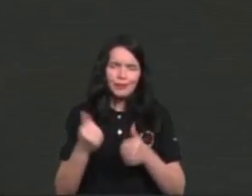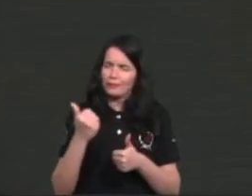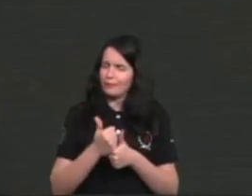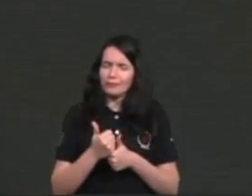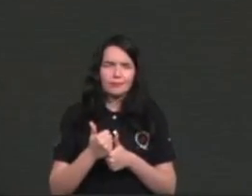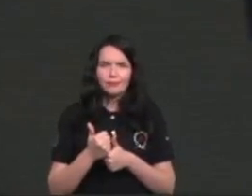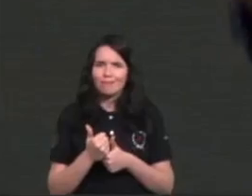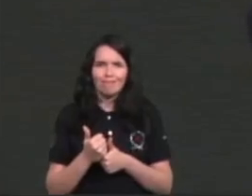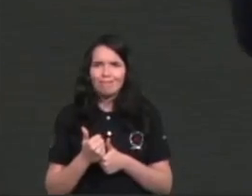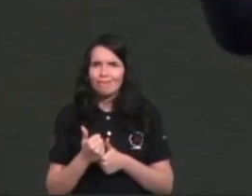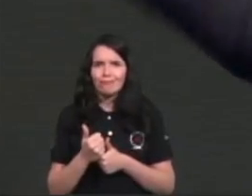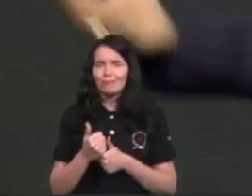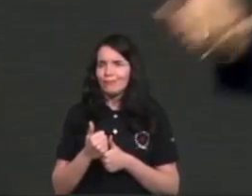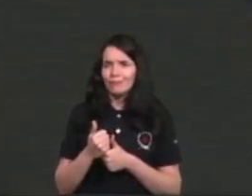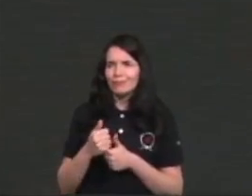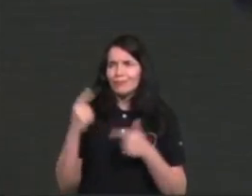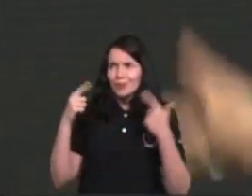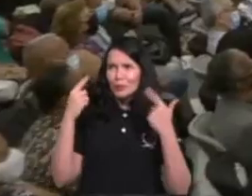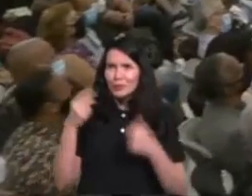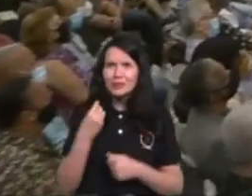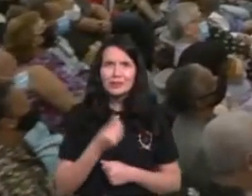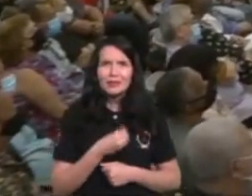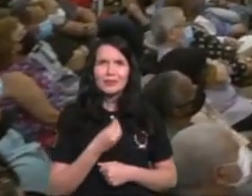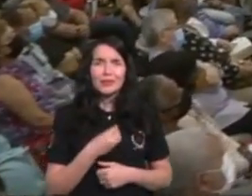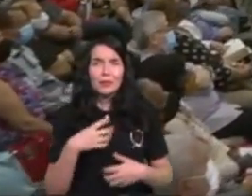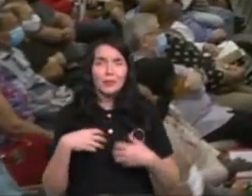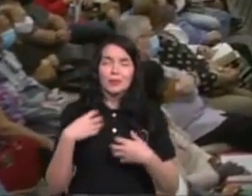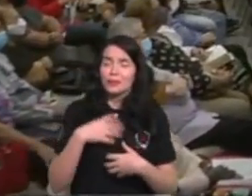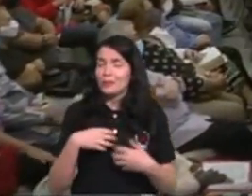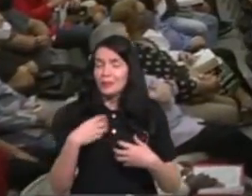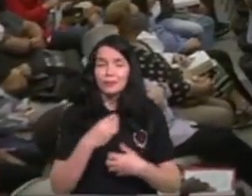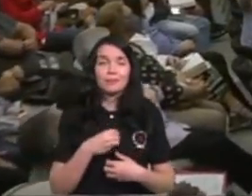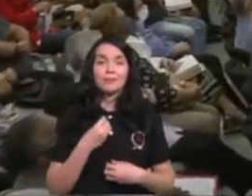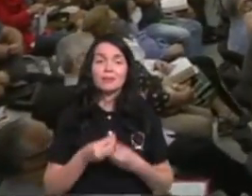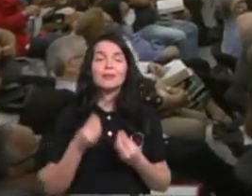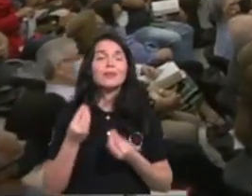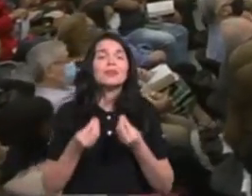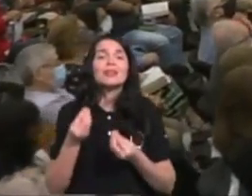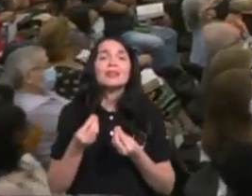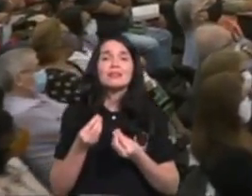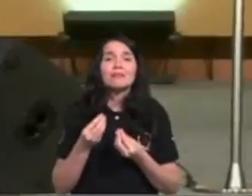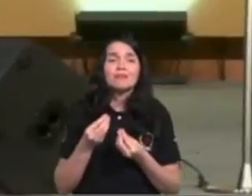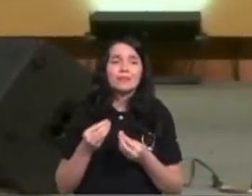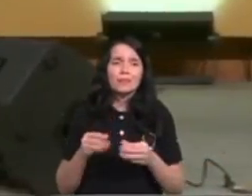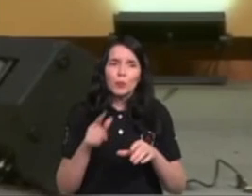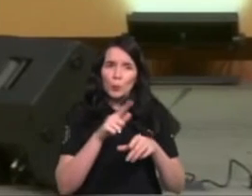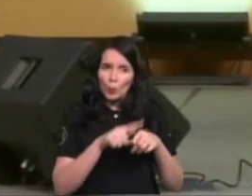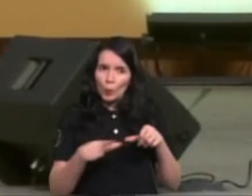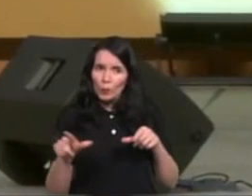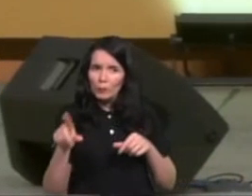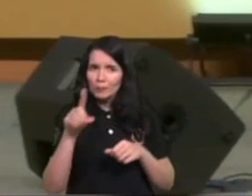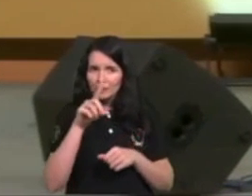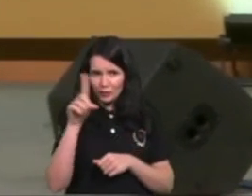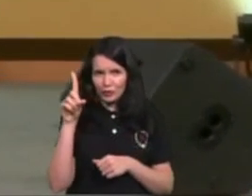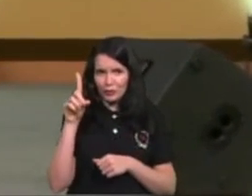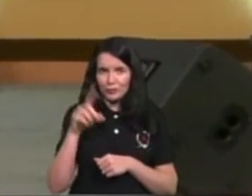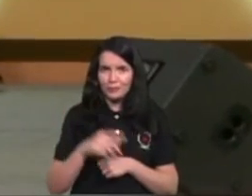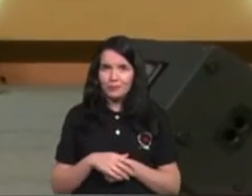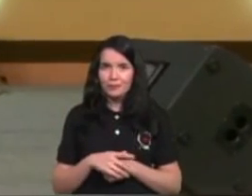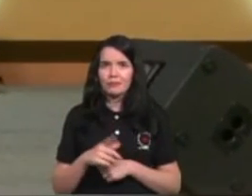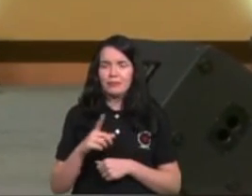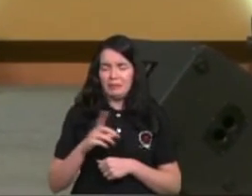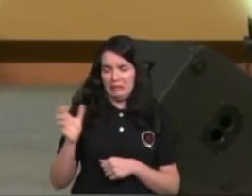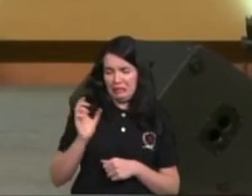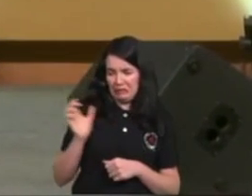E aí o cara fica nessa loucura da vida e não sabe uma ansiedade da vida porque quer vazio de Deus tem que até